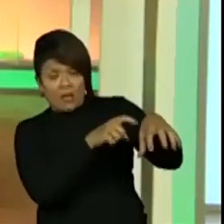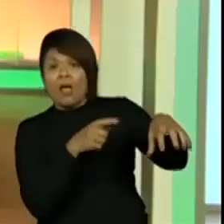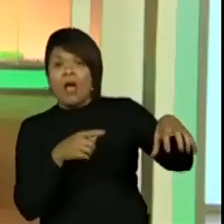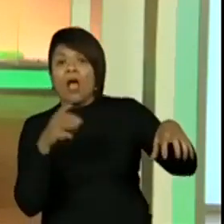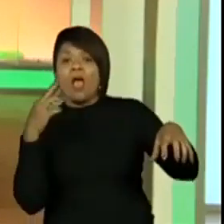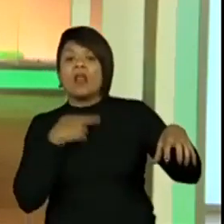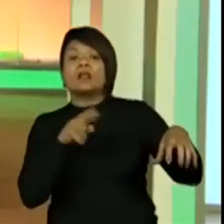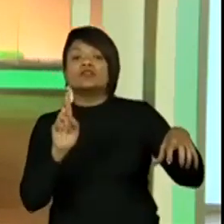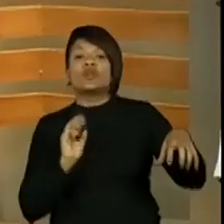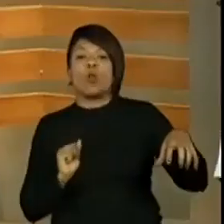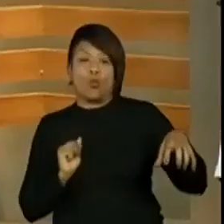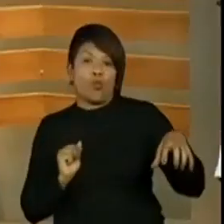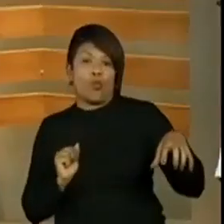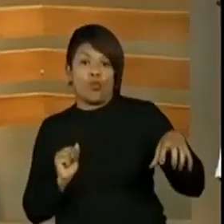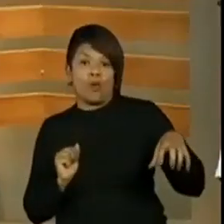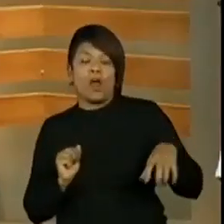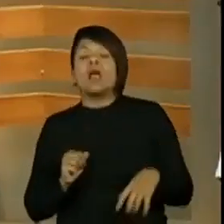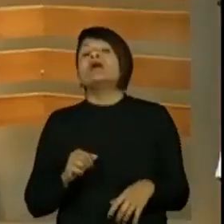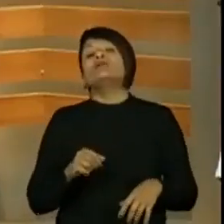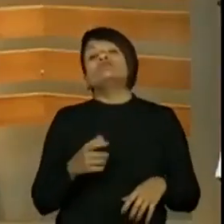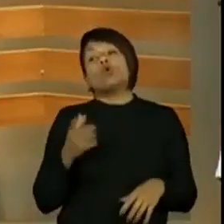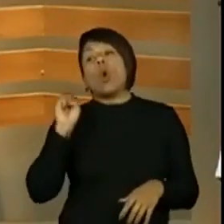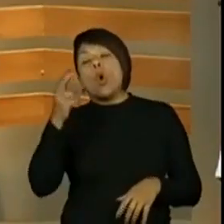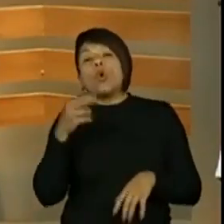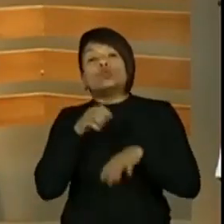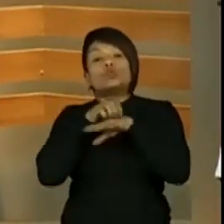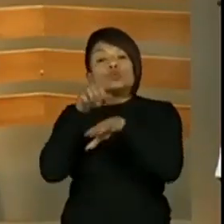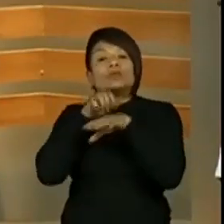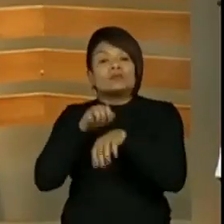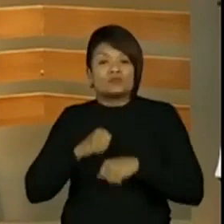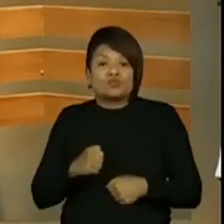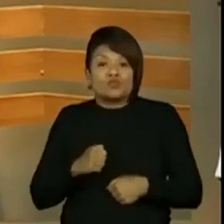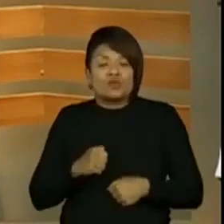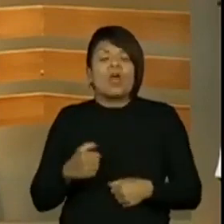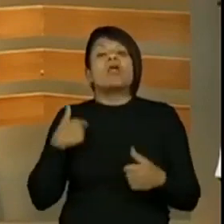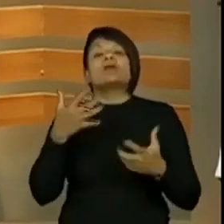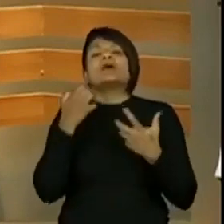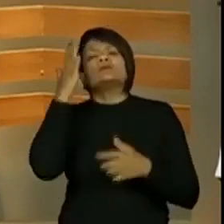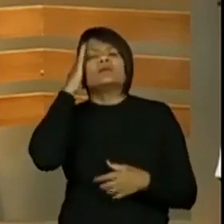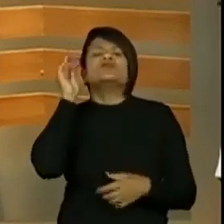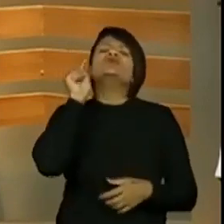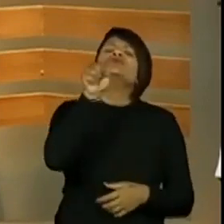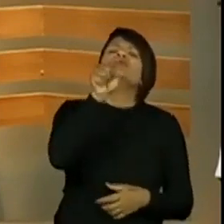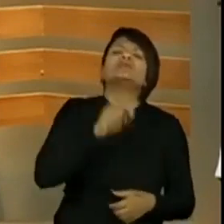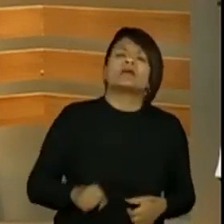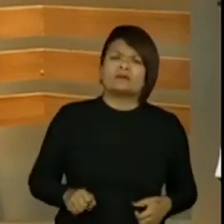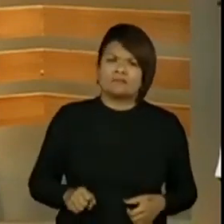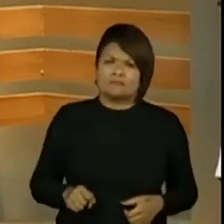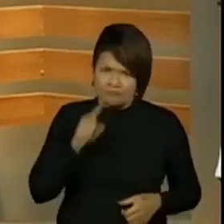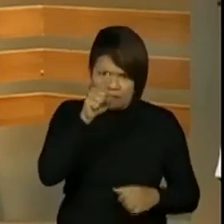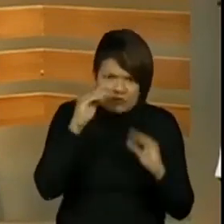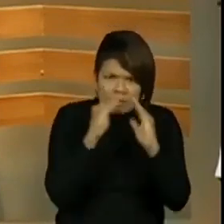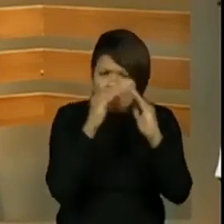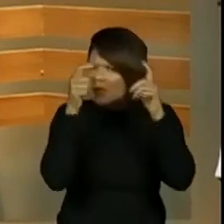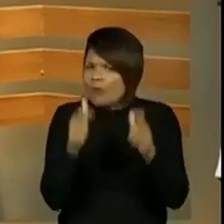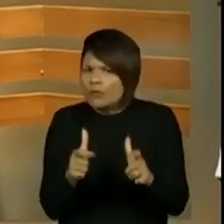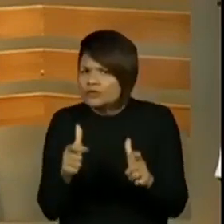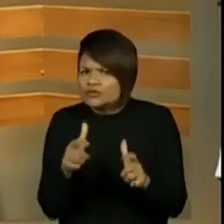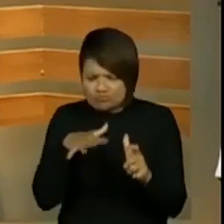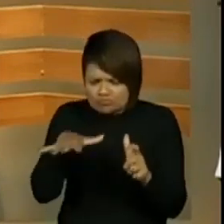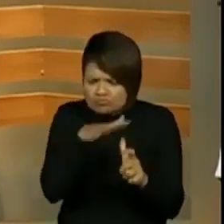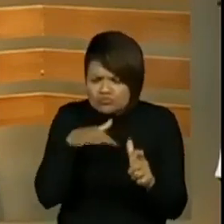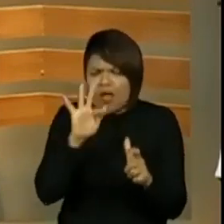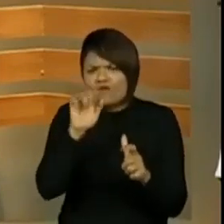cidades turísticas. Eu quero saber de você, que está aí do outro lado. A sua cidade, onde você mora, qual a grande função